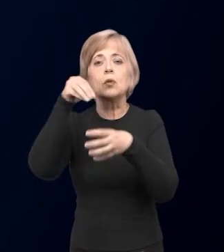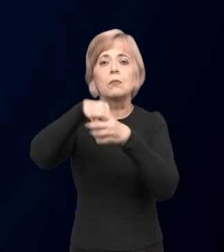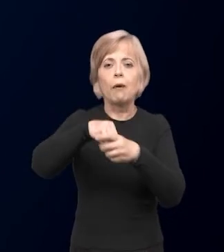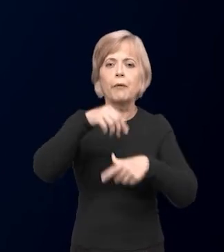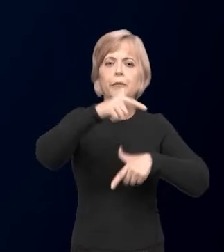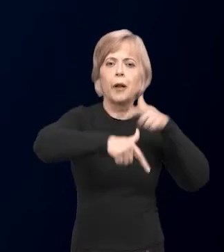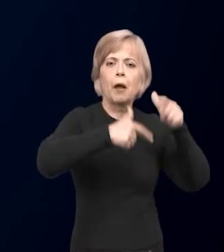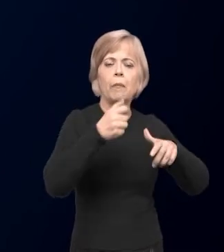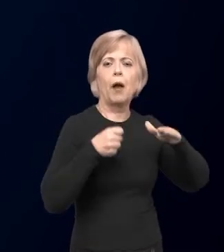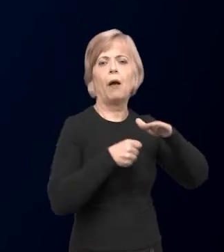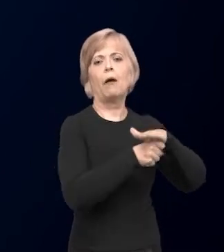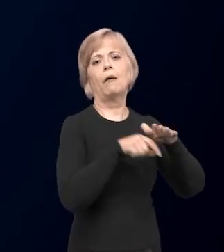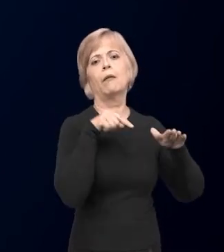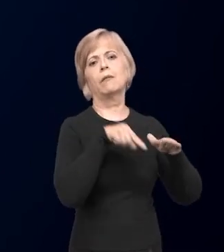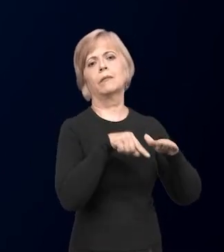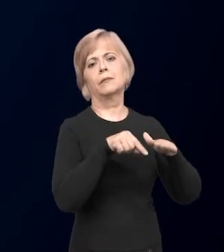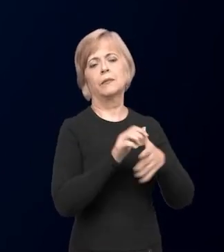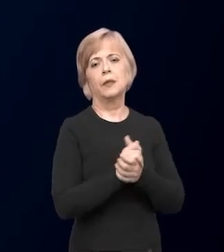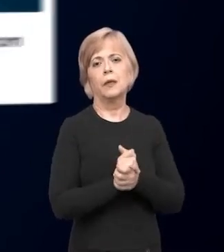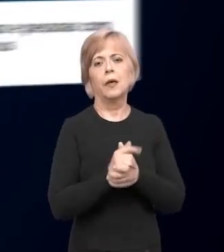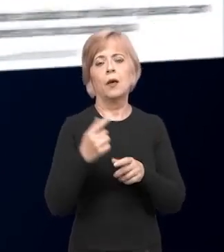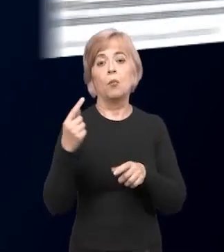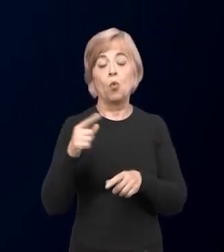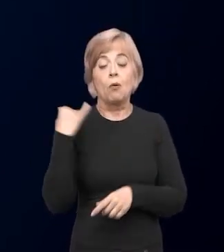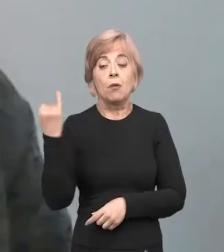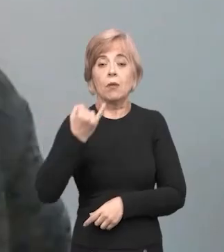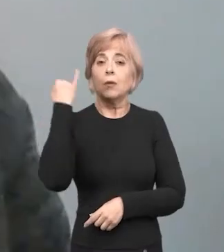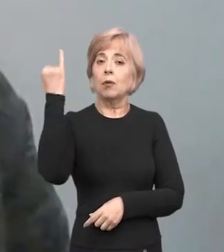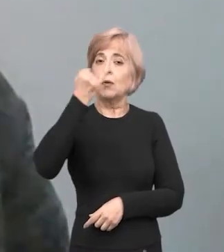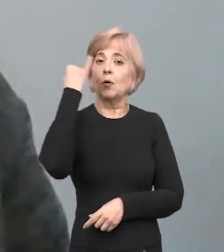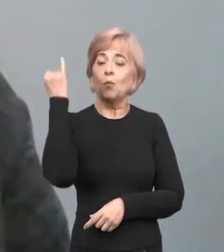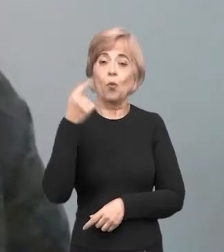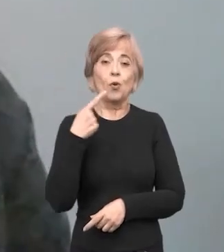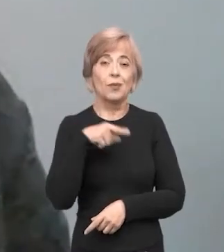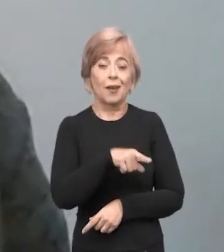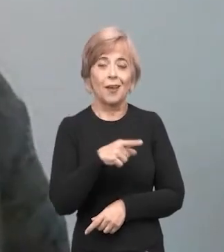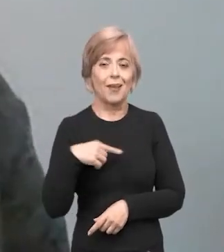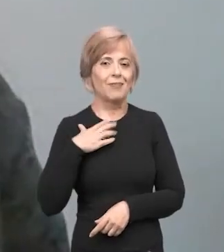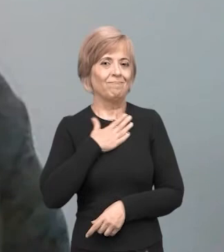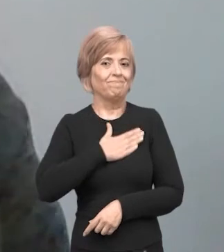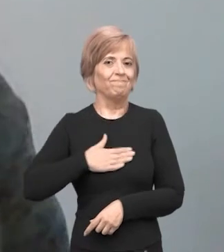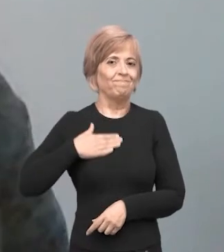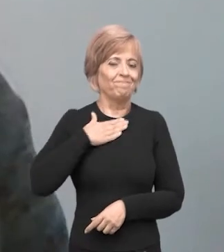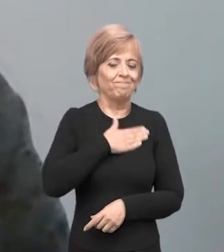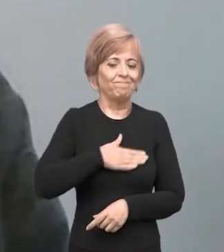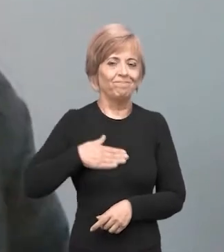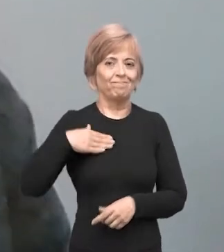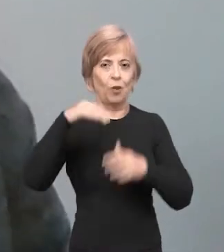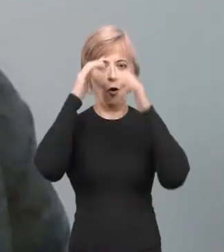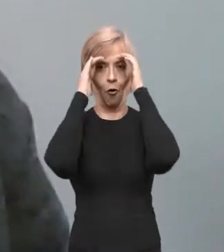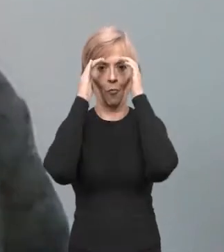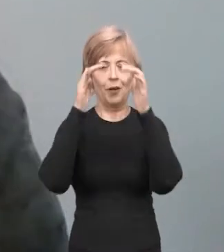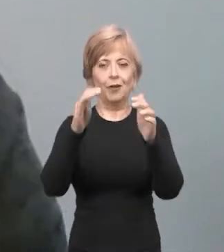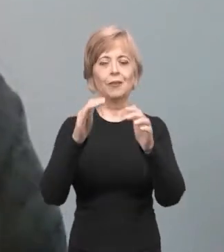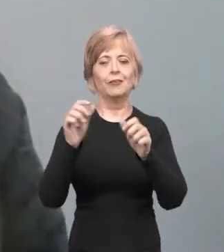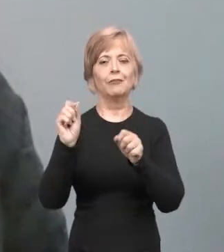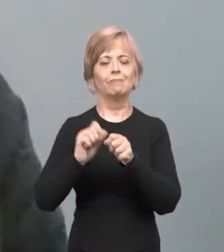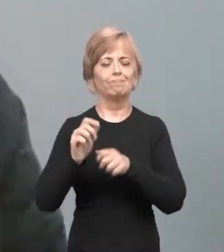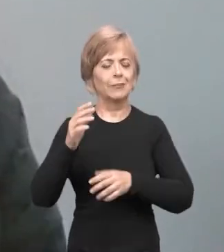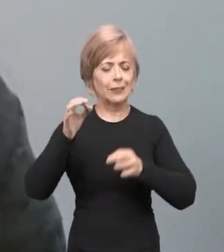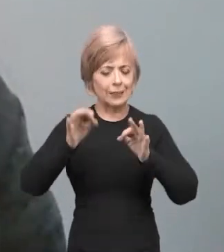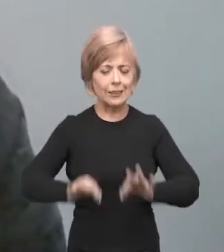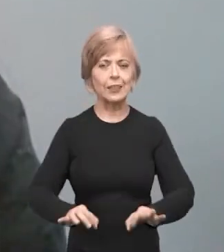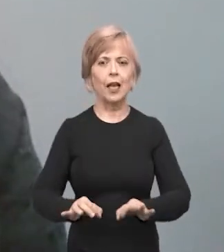instituições, o que foi fundamental para que eles aplicassem de forma satisfatória as medidas preventivas e